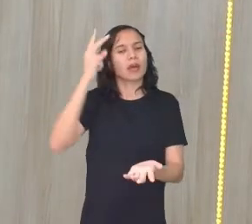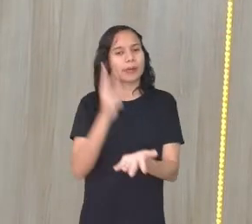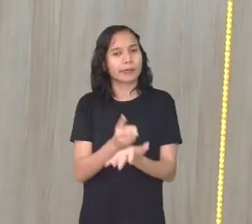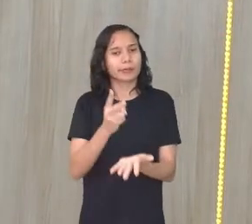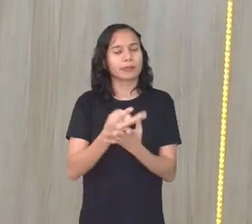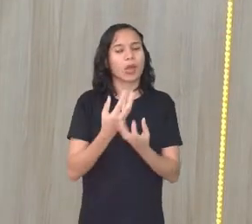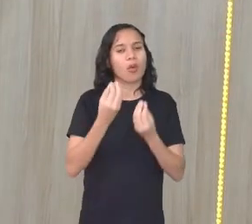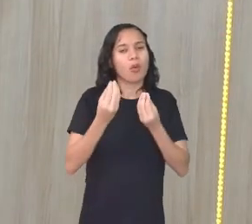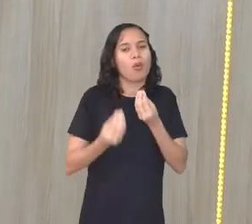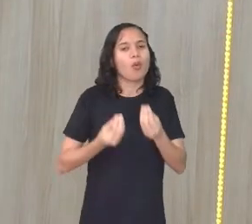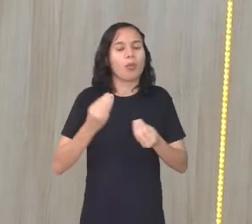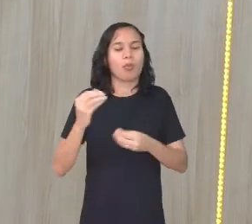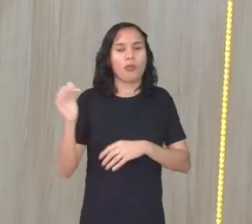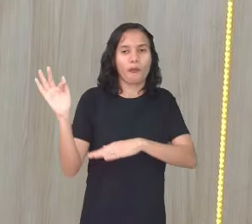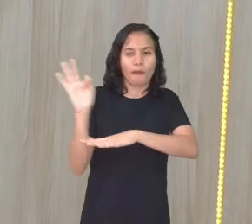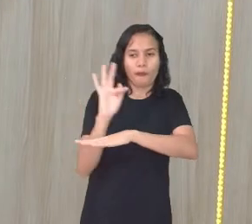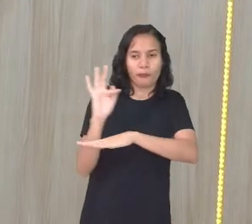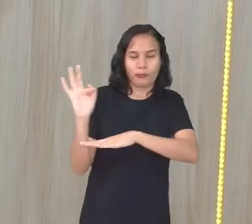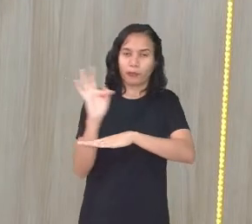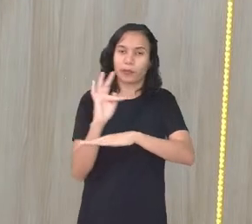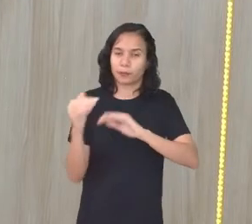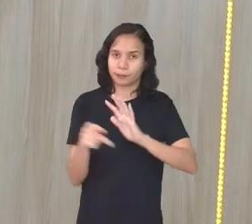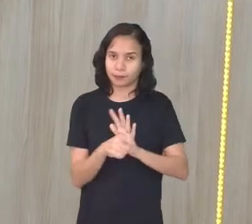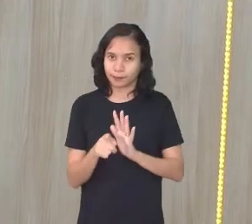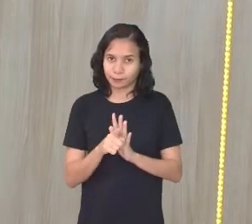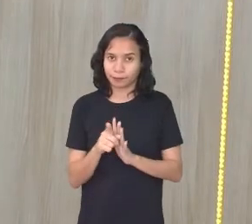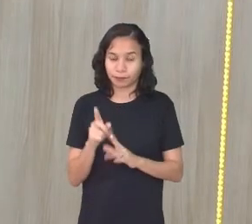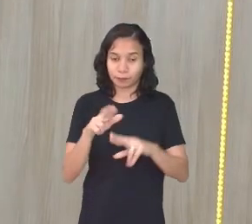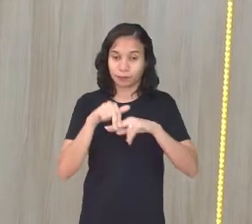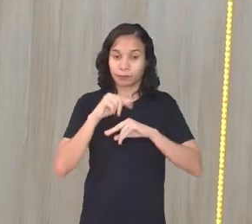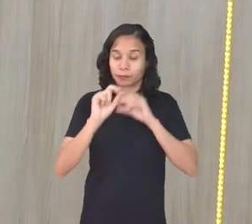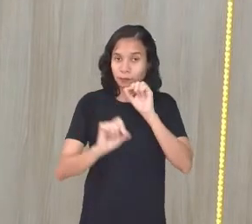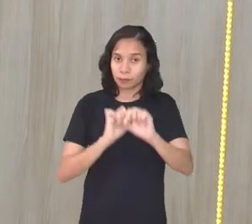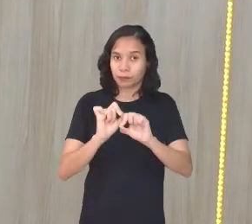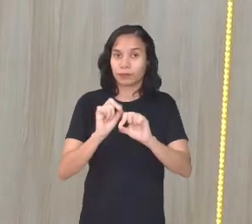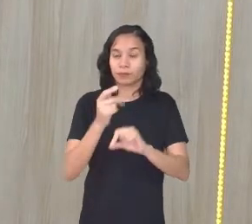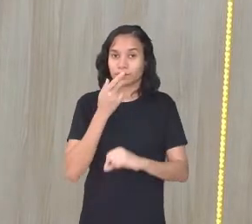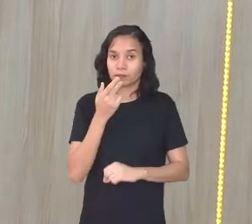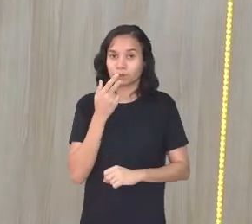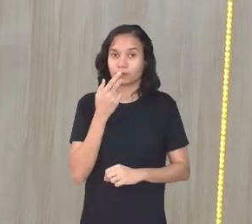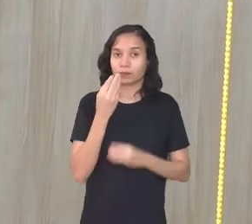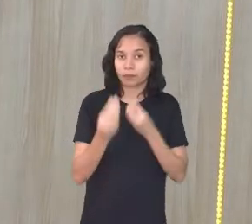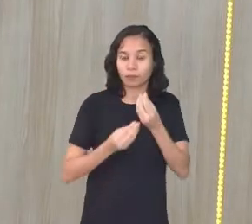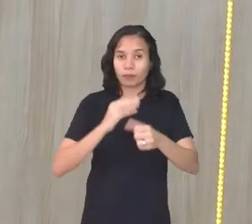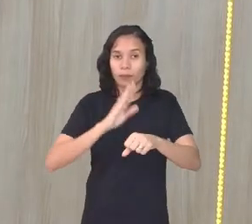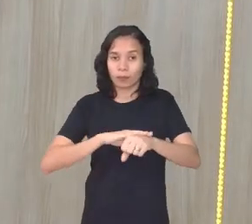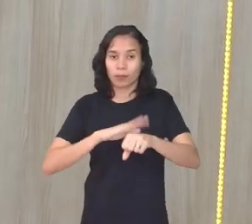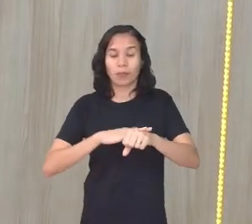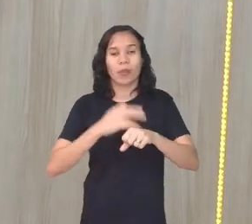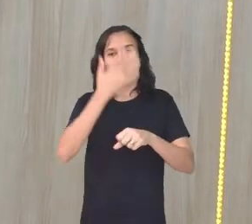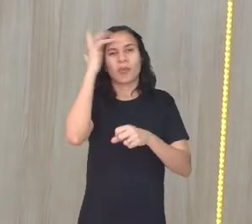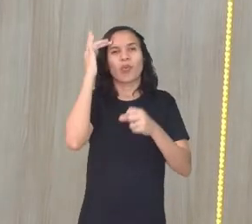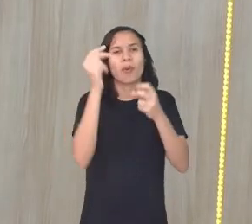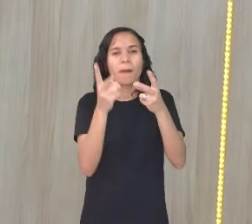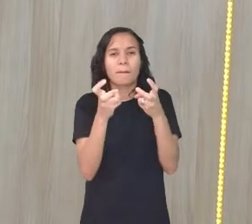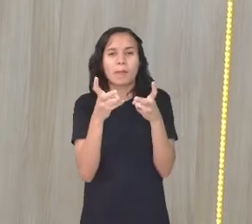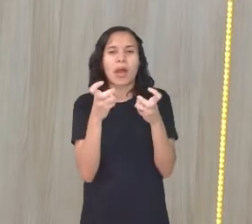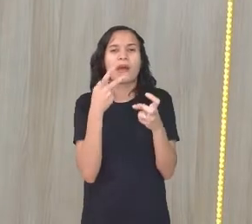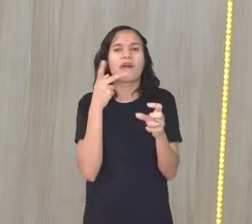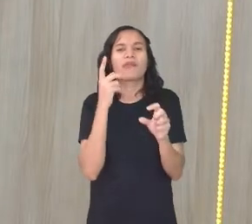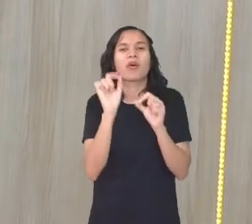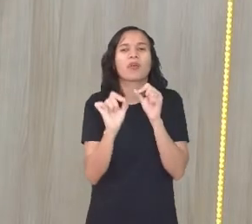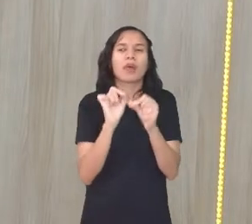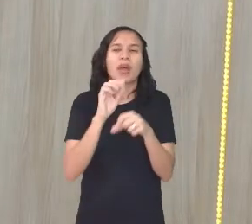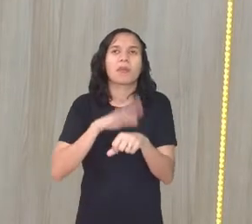na formalidade do gênero. E por que eu digo isso? Porque em algum momento você pode perceber uma questão que diz